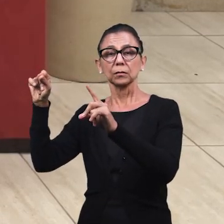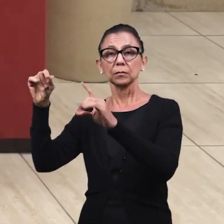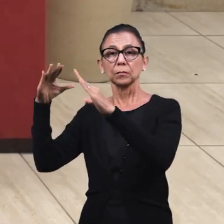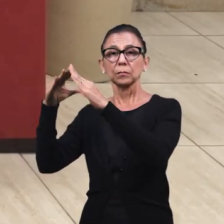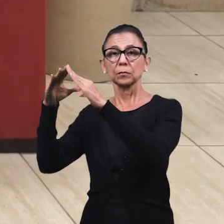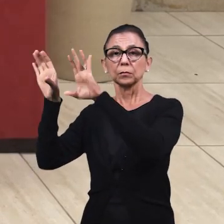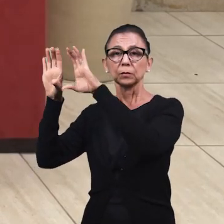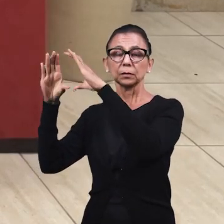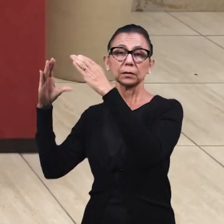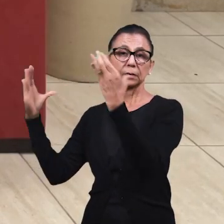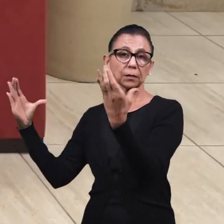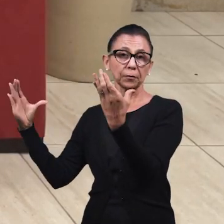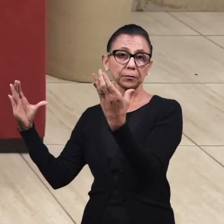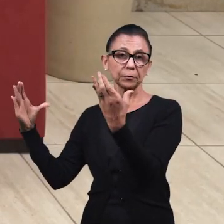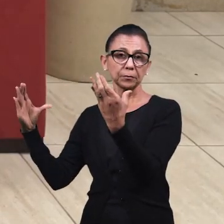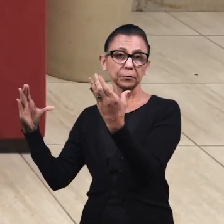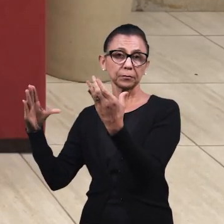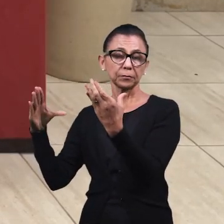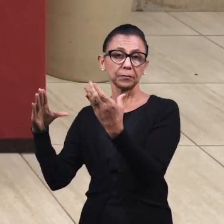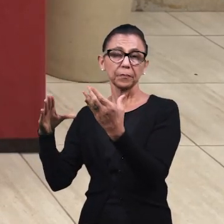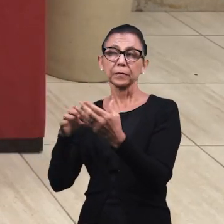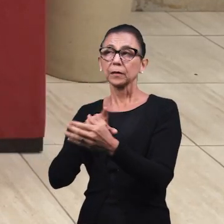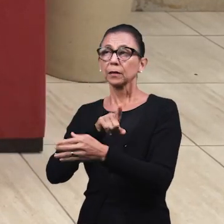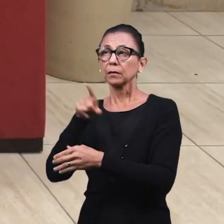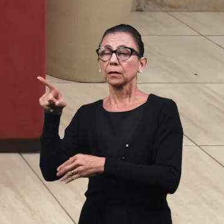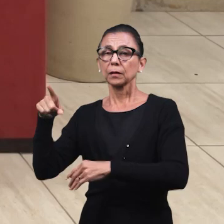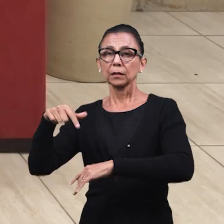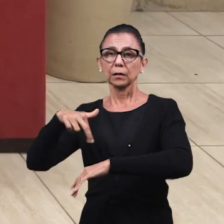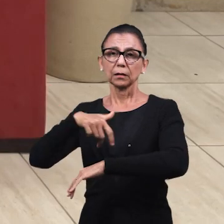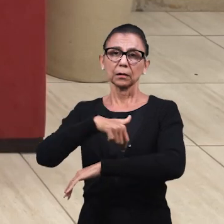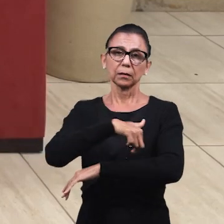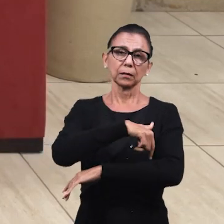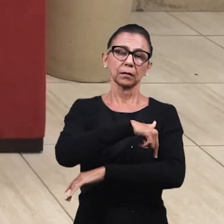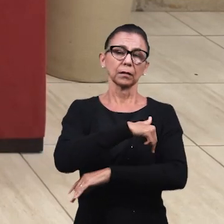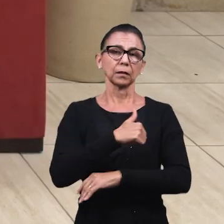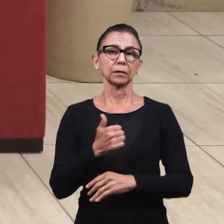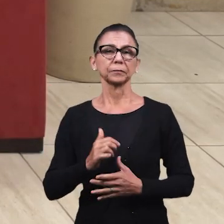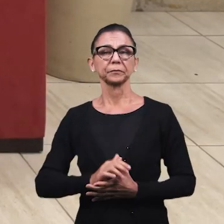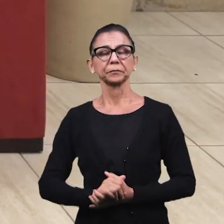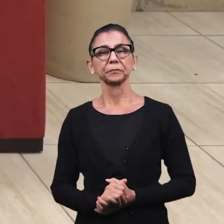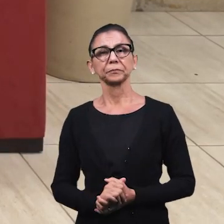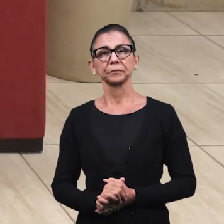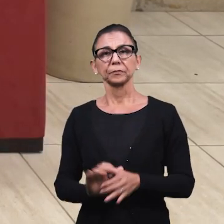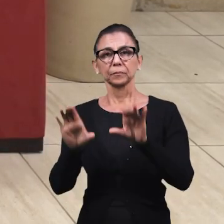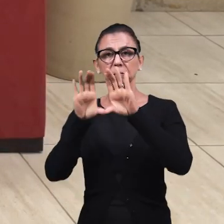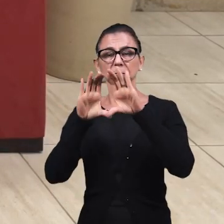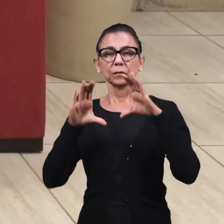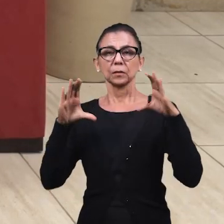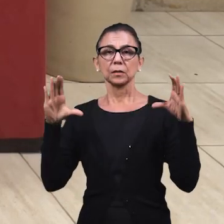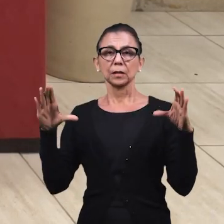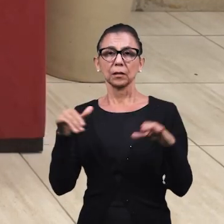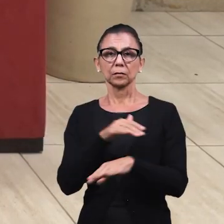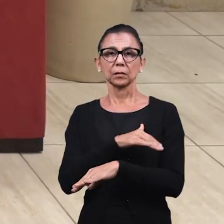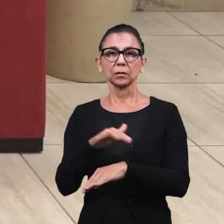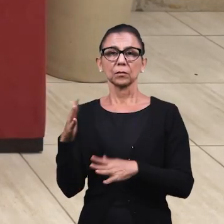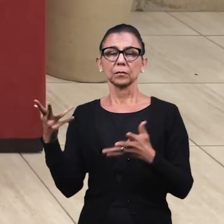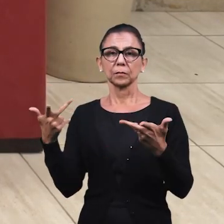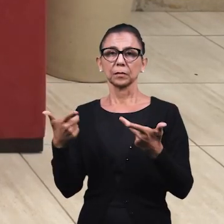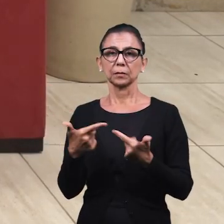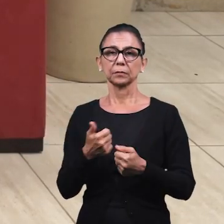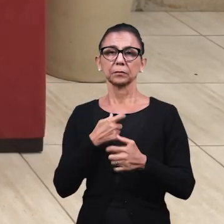céu. Andar nas mansões celestiais, que glória. É maravilhoso, é maravilhoso. Essa colocação do obreiro